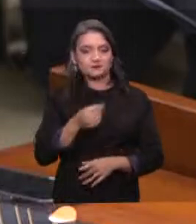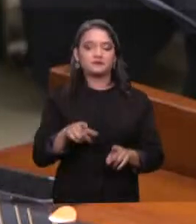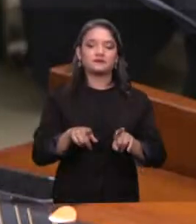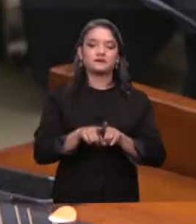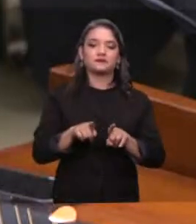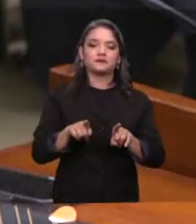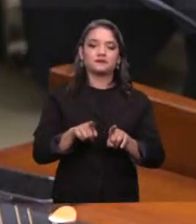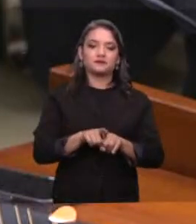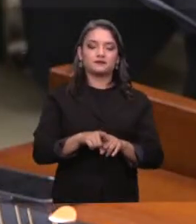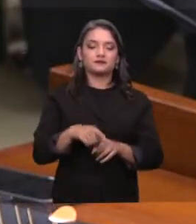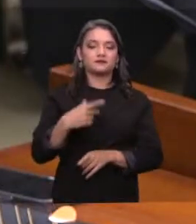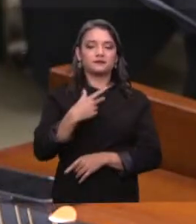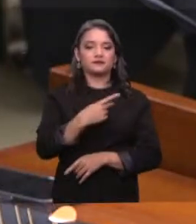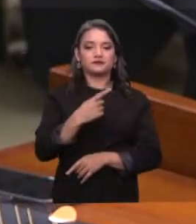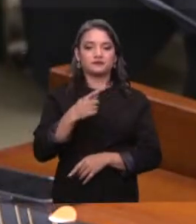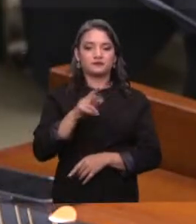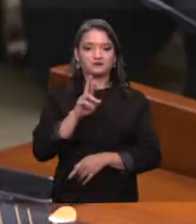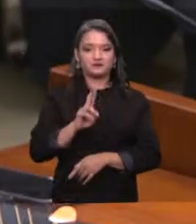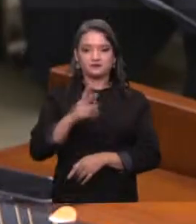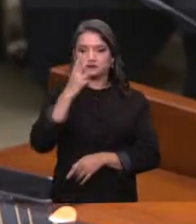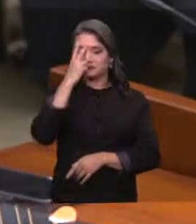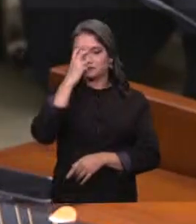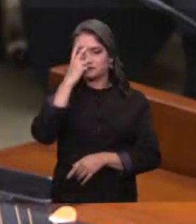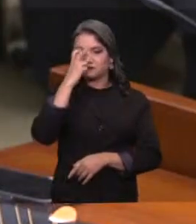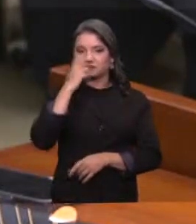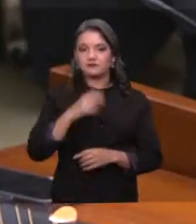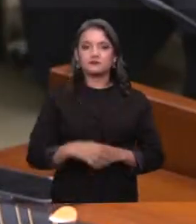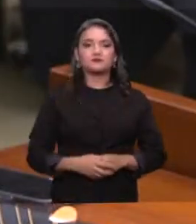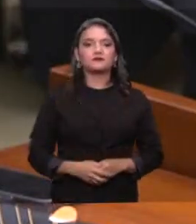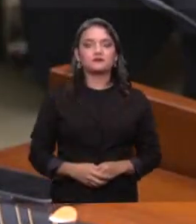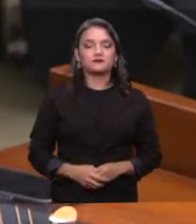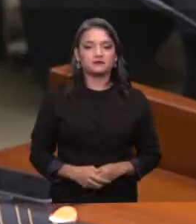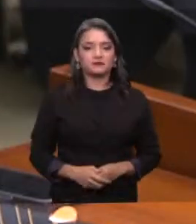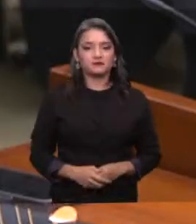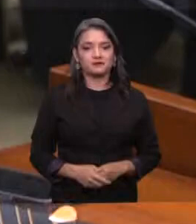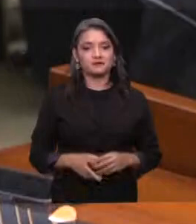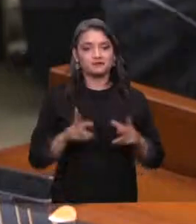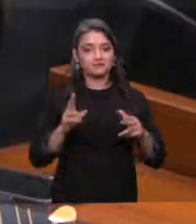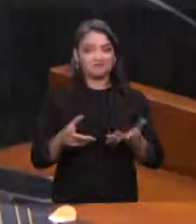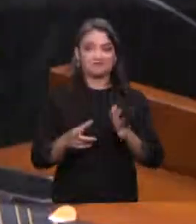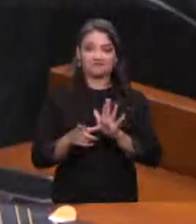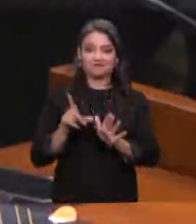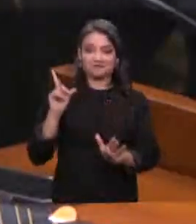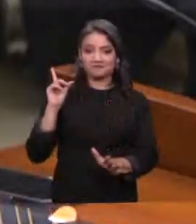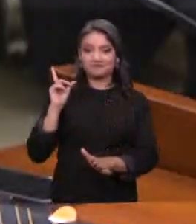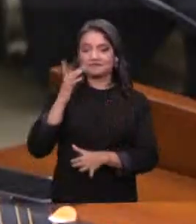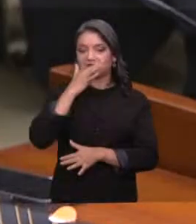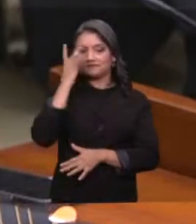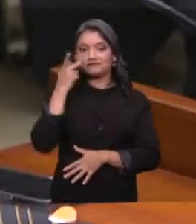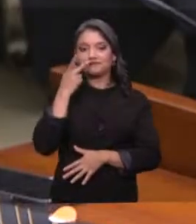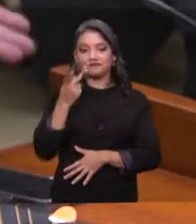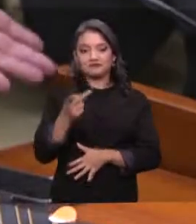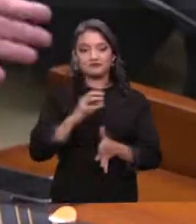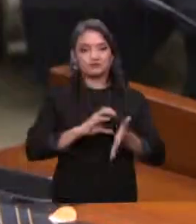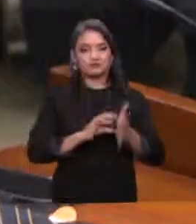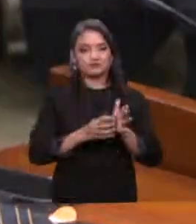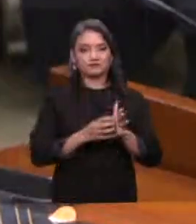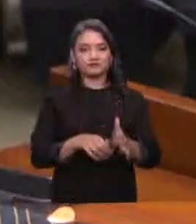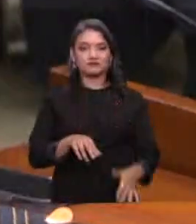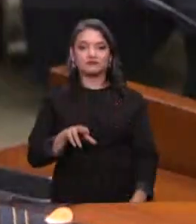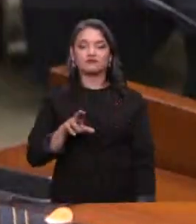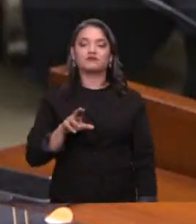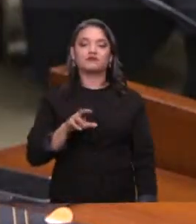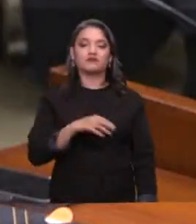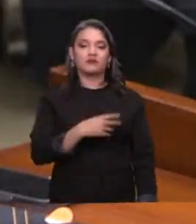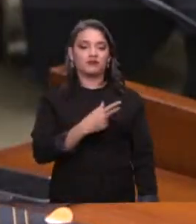República, doutor Augusto Aras. Da mesma forma dos colegas que me antecederam, a União Brasil, que